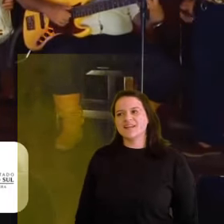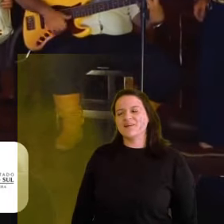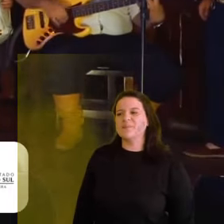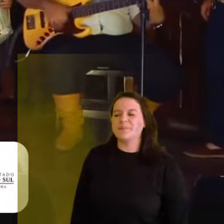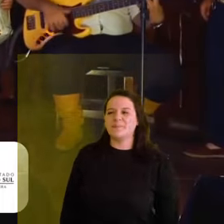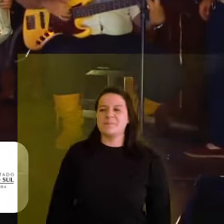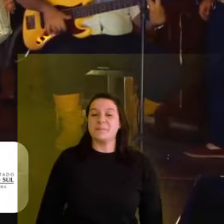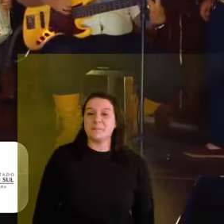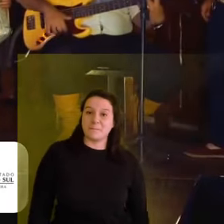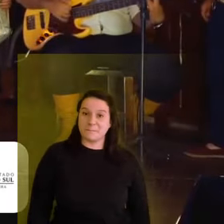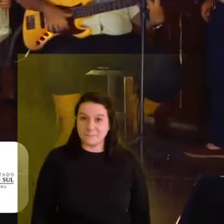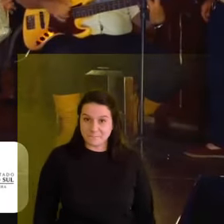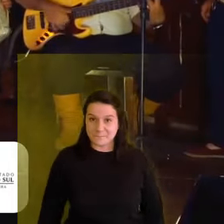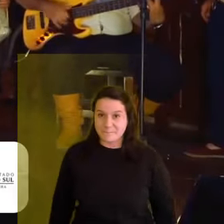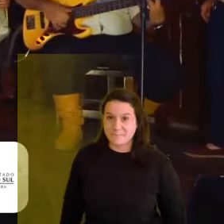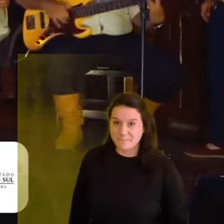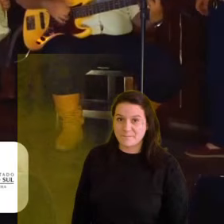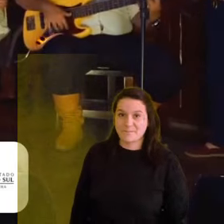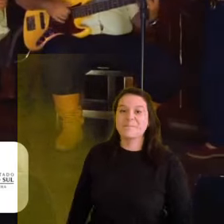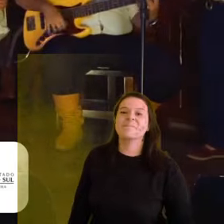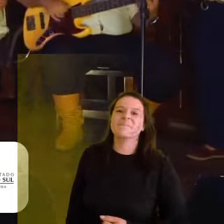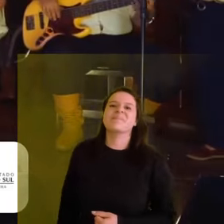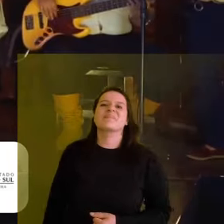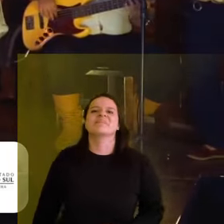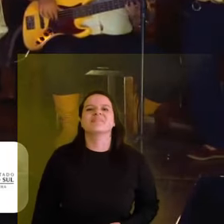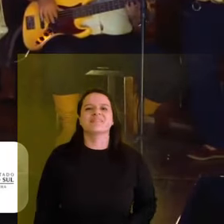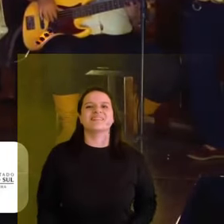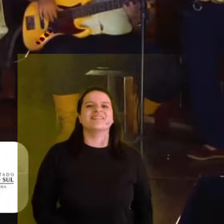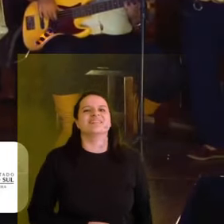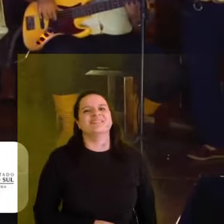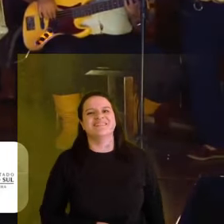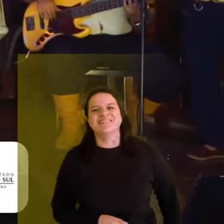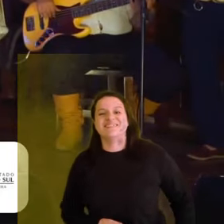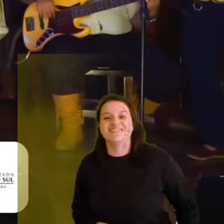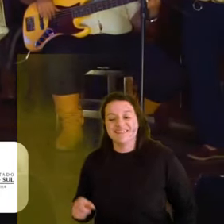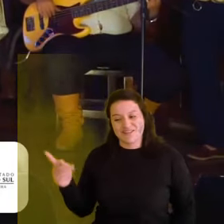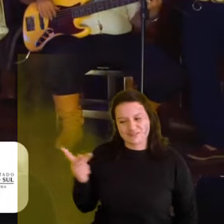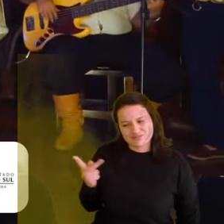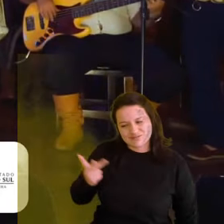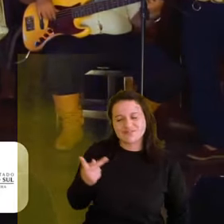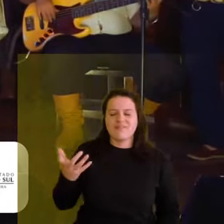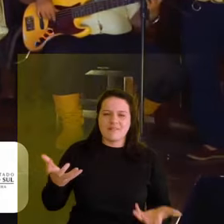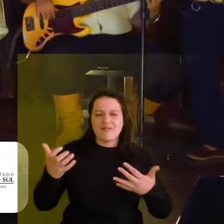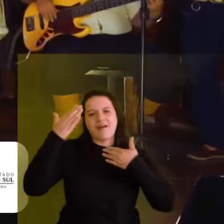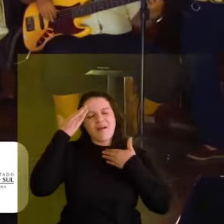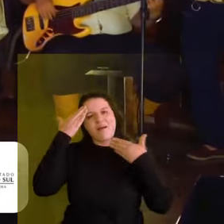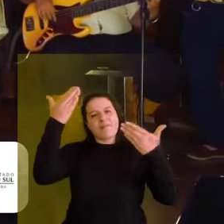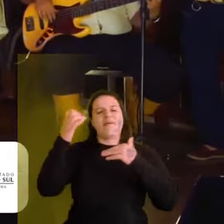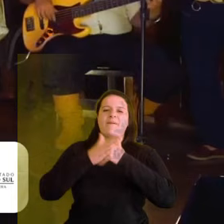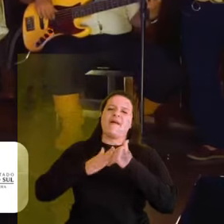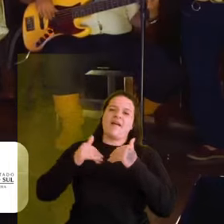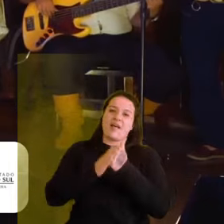Olha meus amigos e família Chiquito e Bordoneio, nós estamos agradecendo o carinho desse povo maravilhoso, esses fãs e